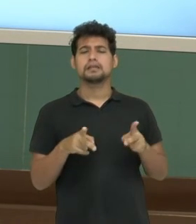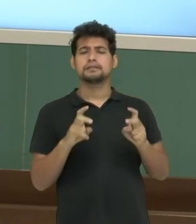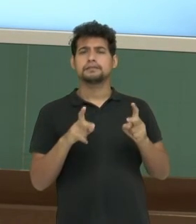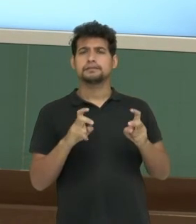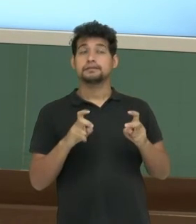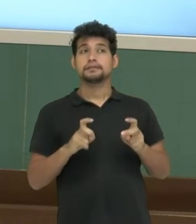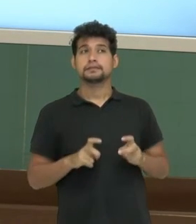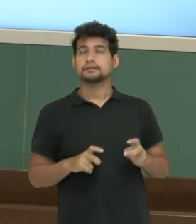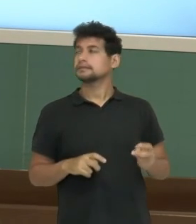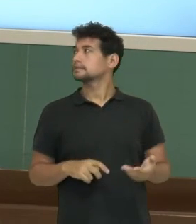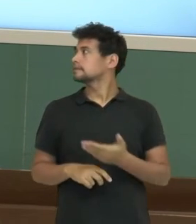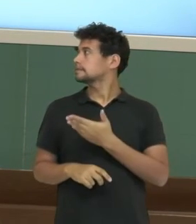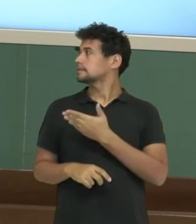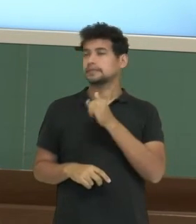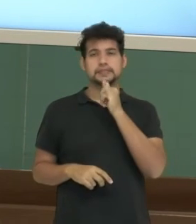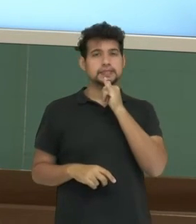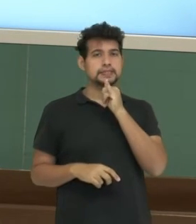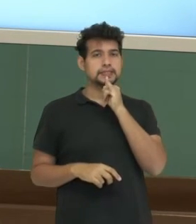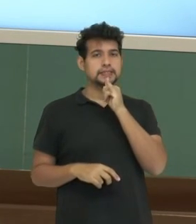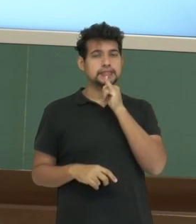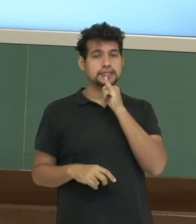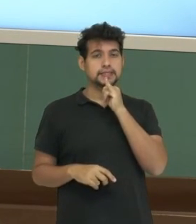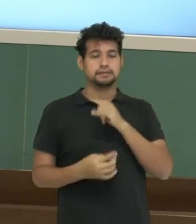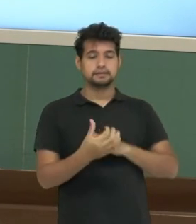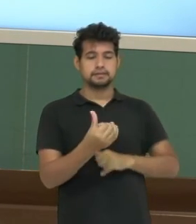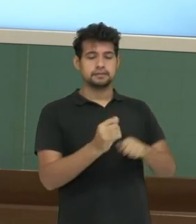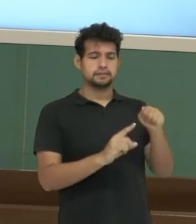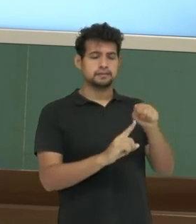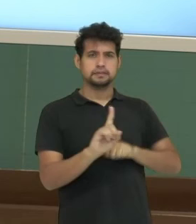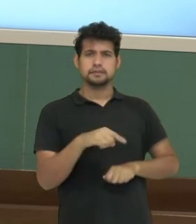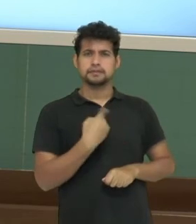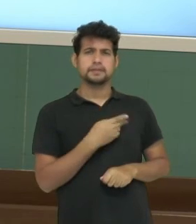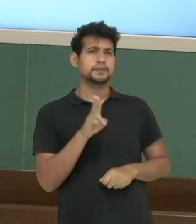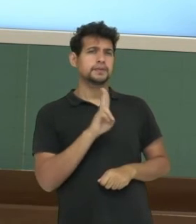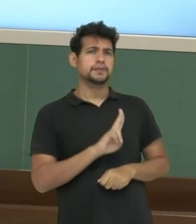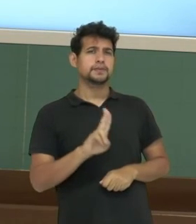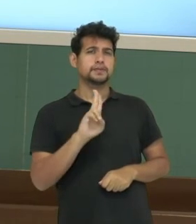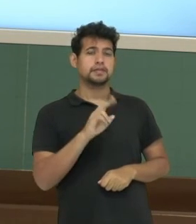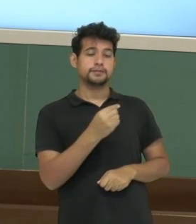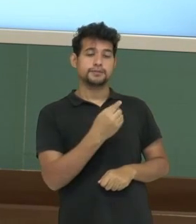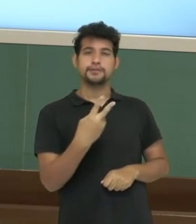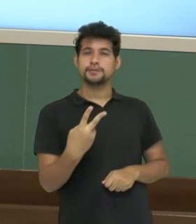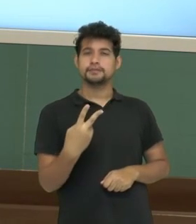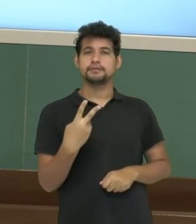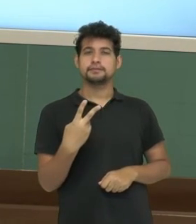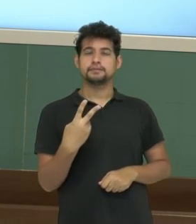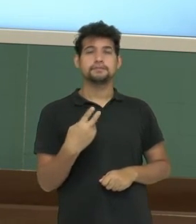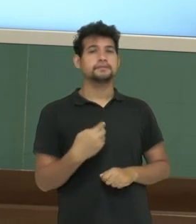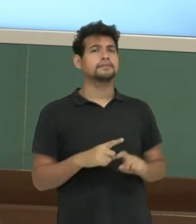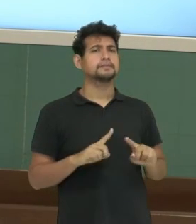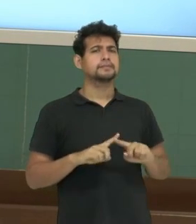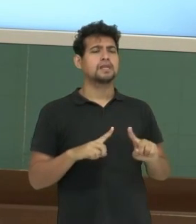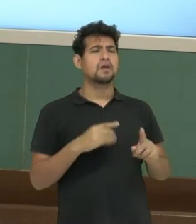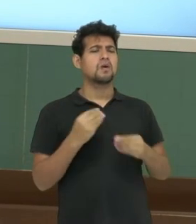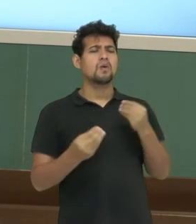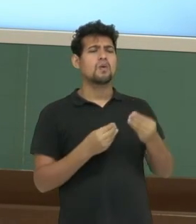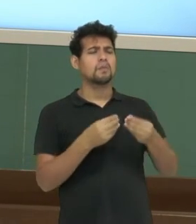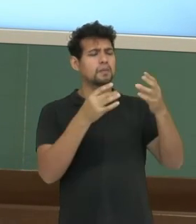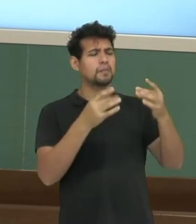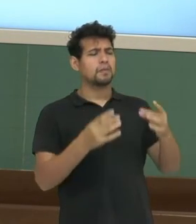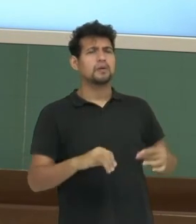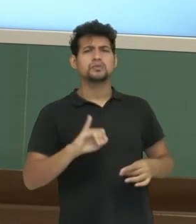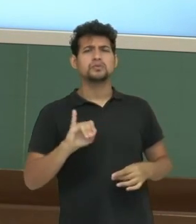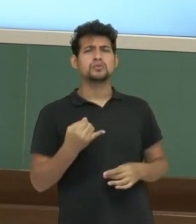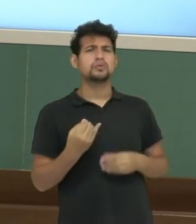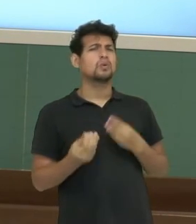lá, nesse exemplo aqui, desses 6 meses, usamos os 12, ok? Então, como é que eu determino o juro